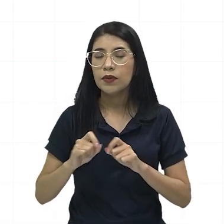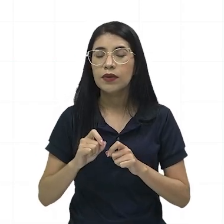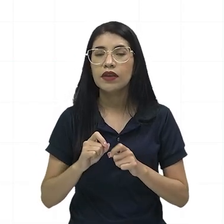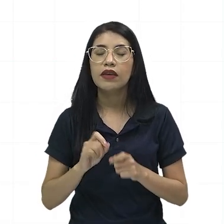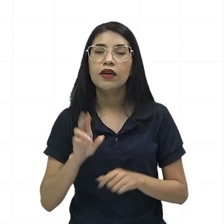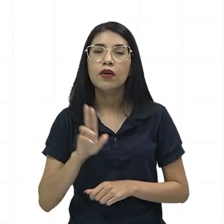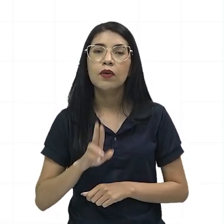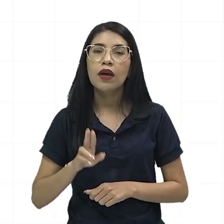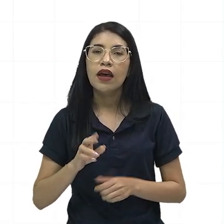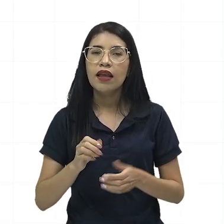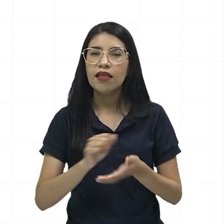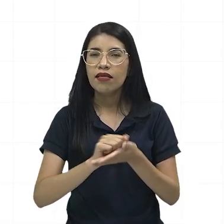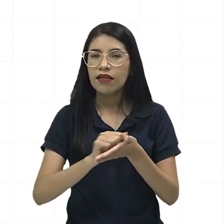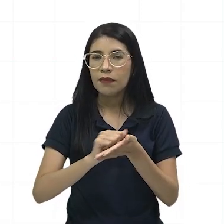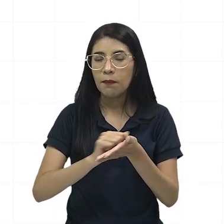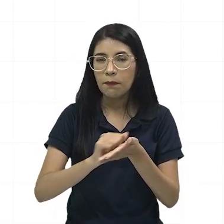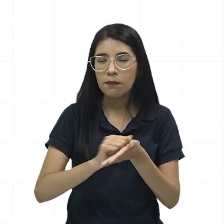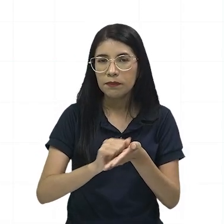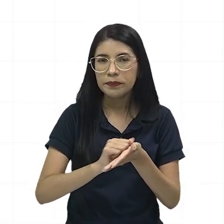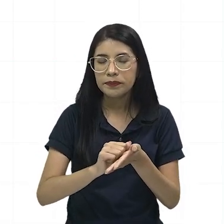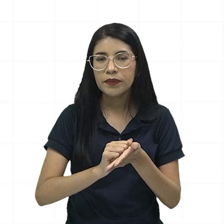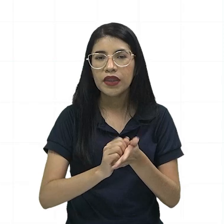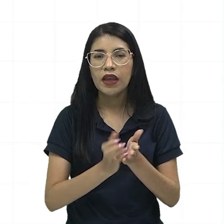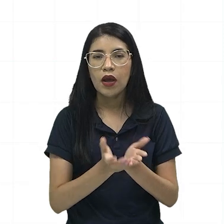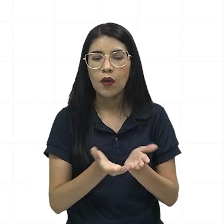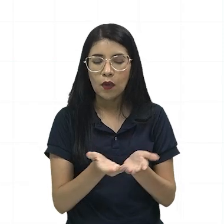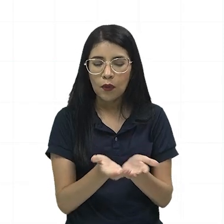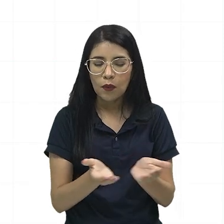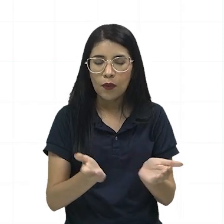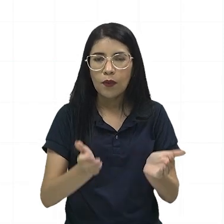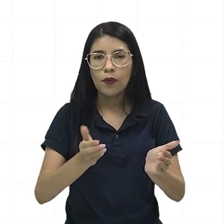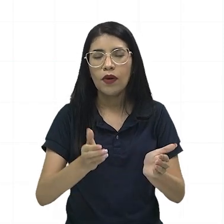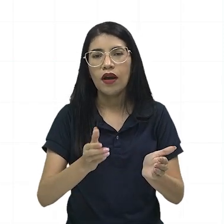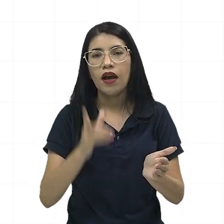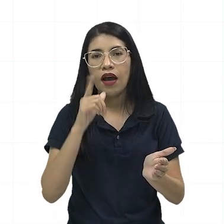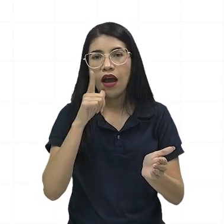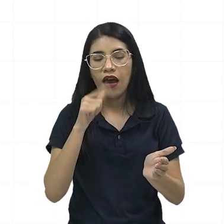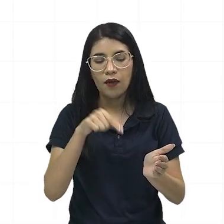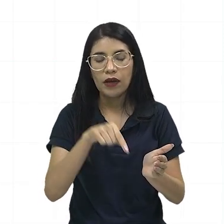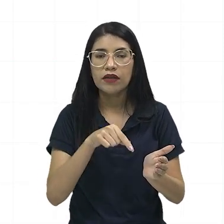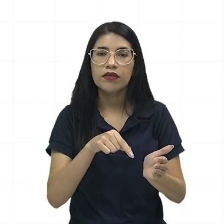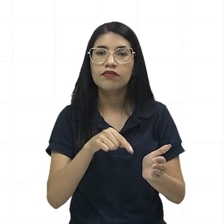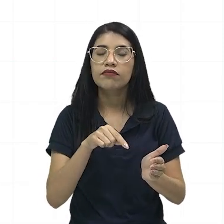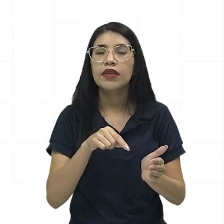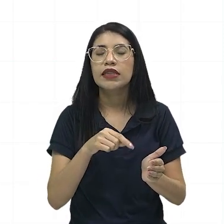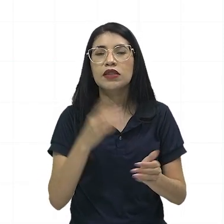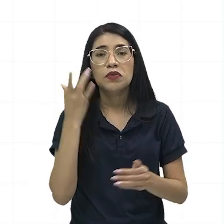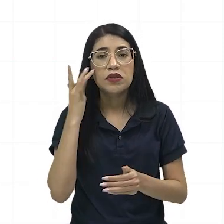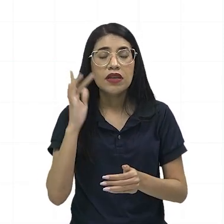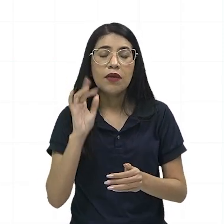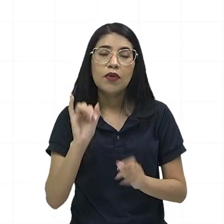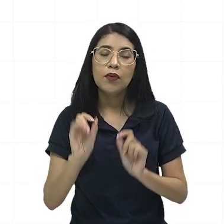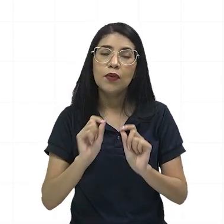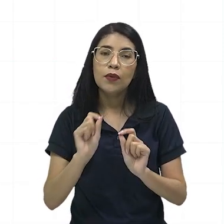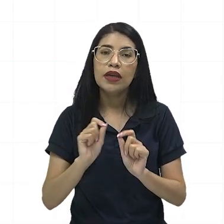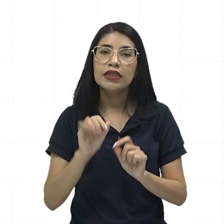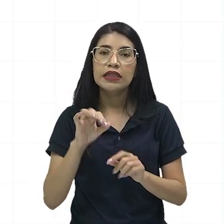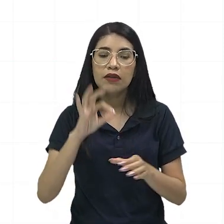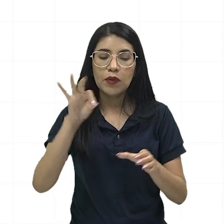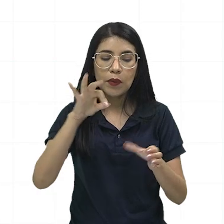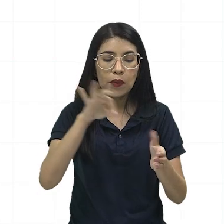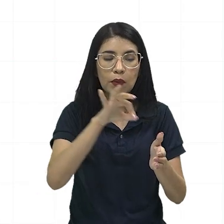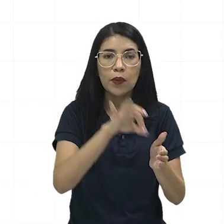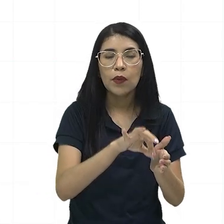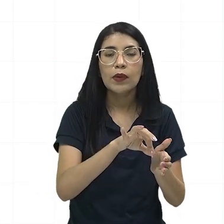com escovas e sabão os tanques utilizados para armazenar água. Você não sabe, né, se de repente o mosquito entrou